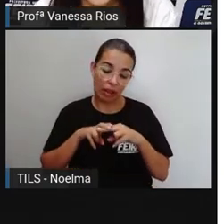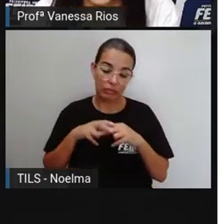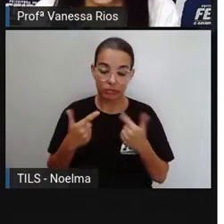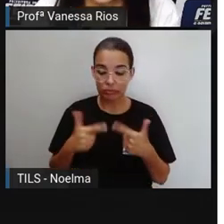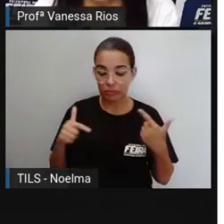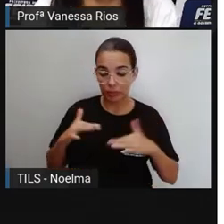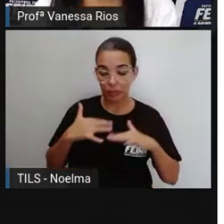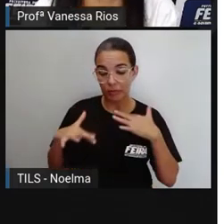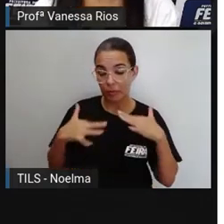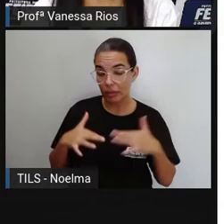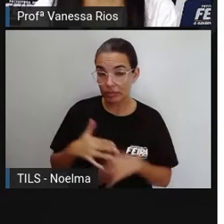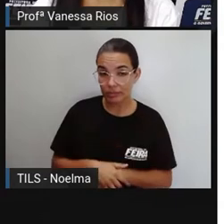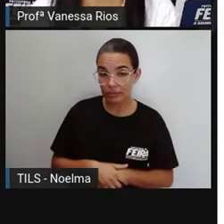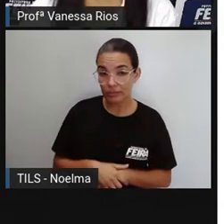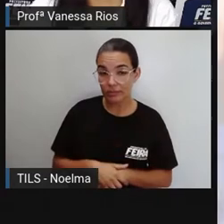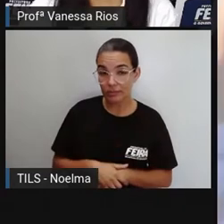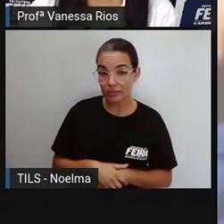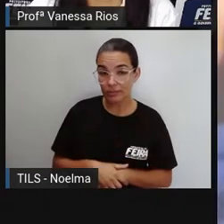movimento.